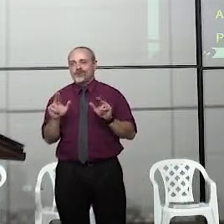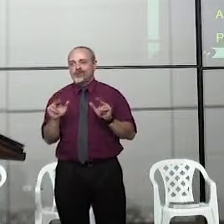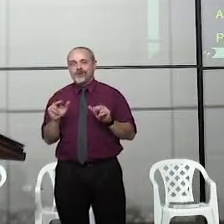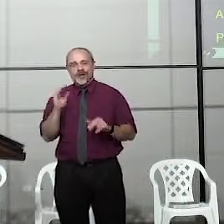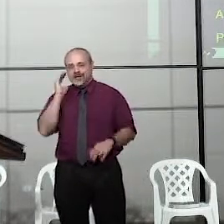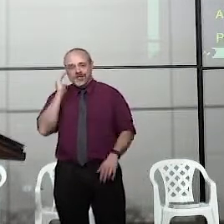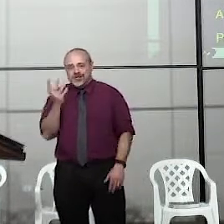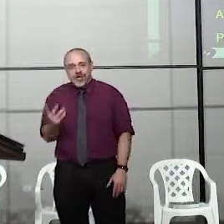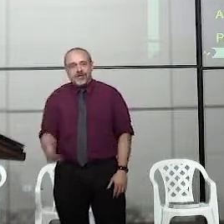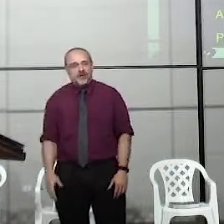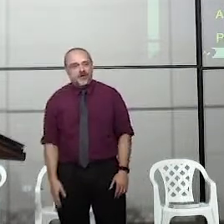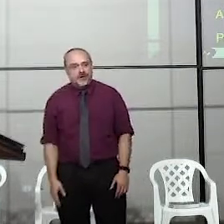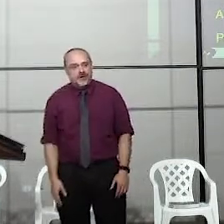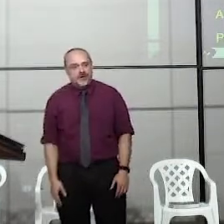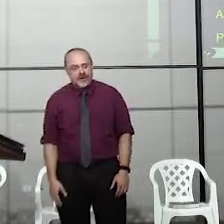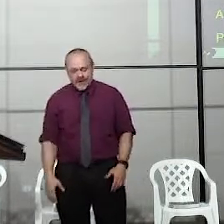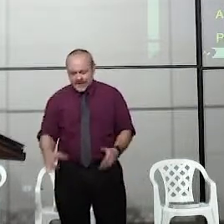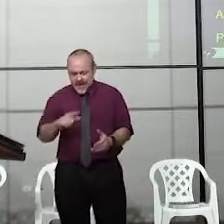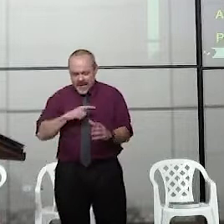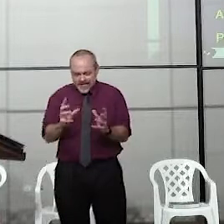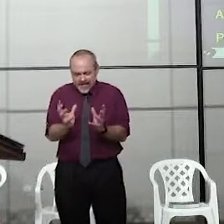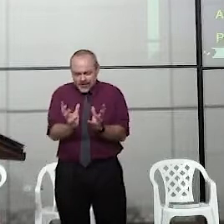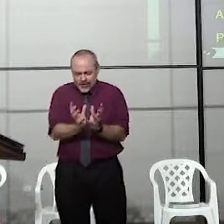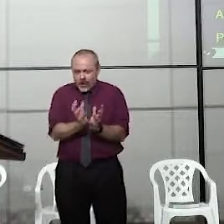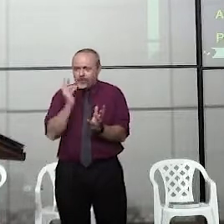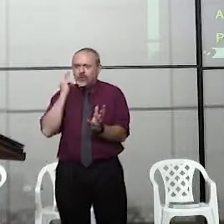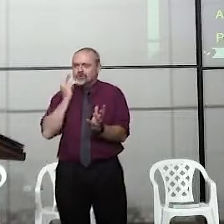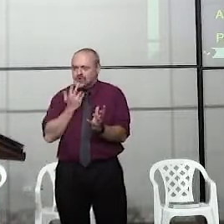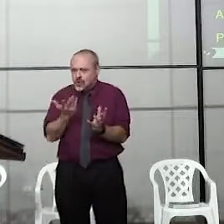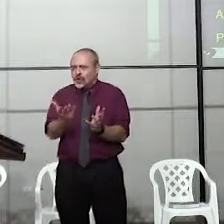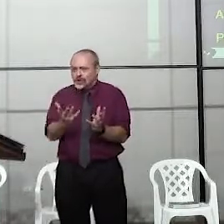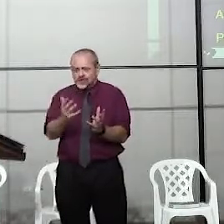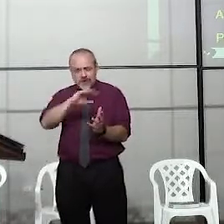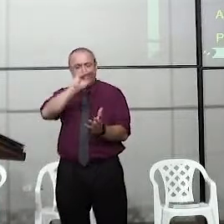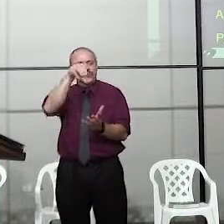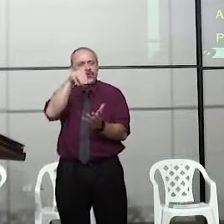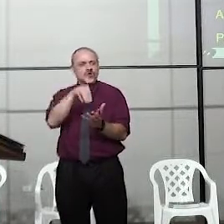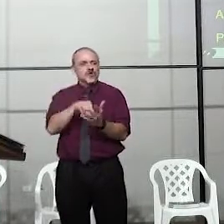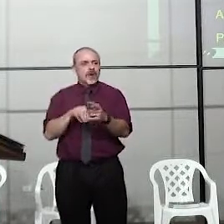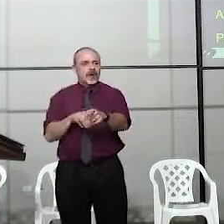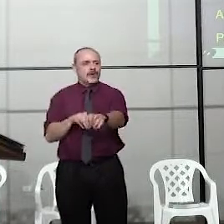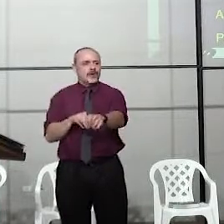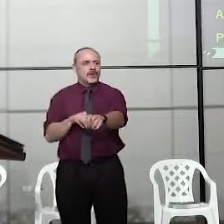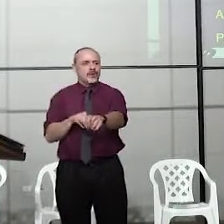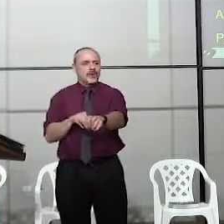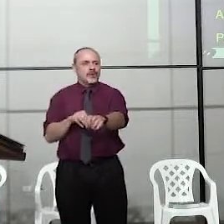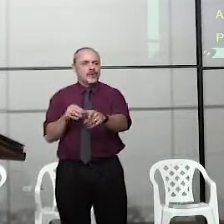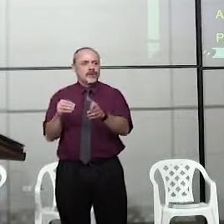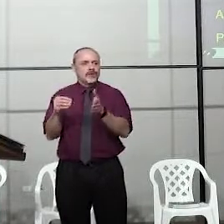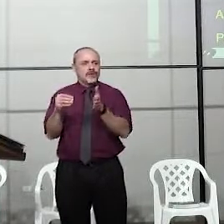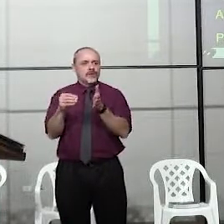eu nunca entendi que tem esse grupo, os surdos, no nosso meio,